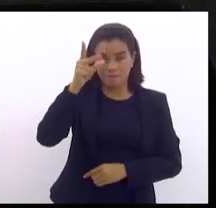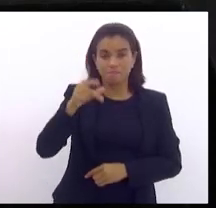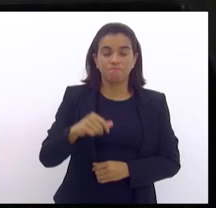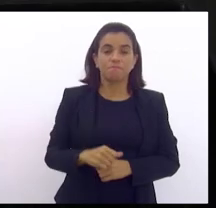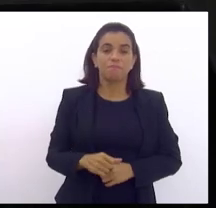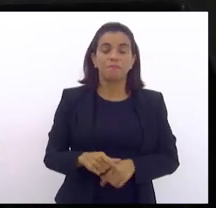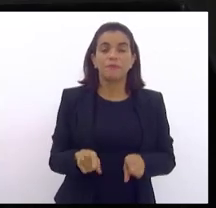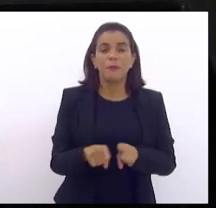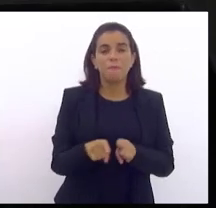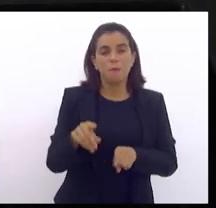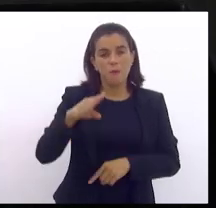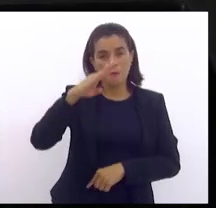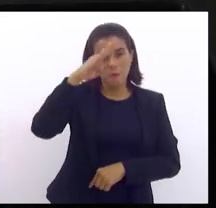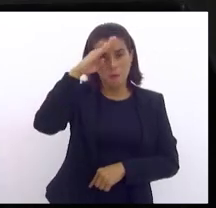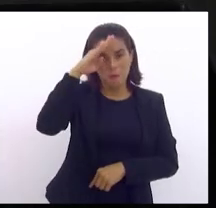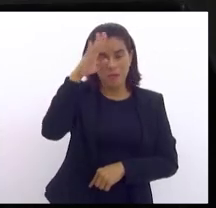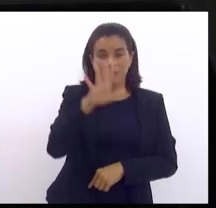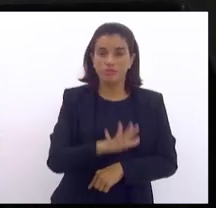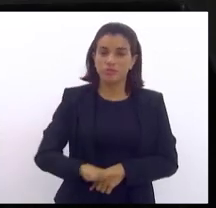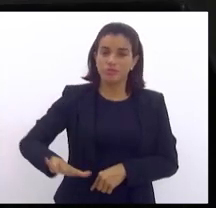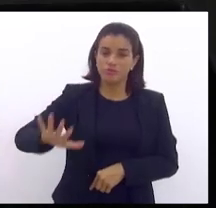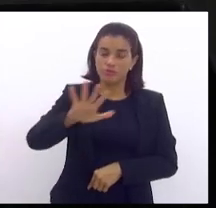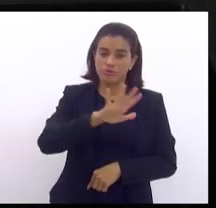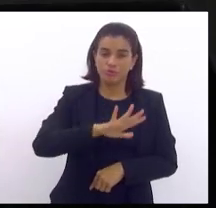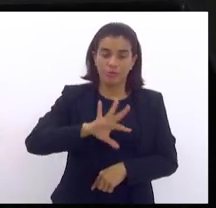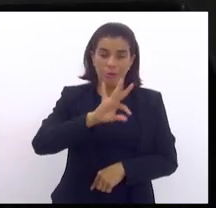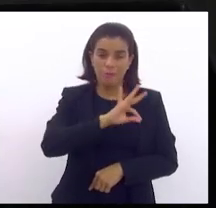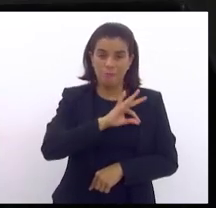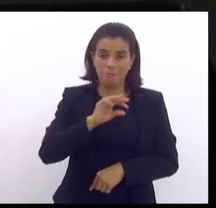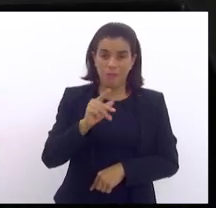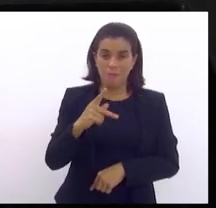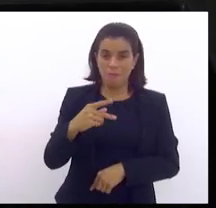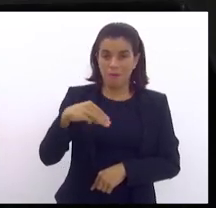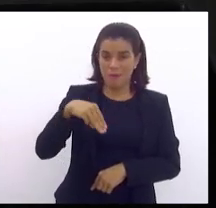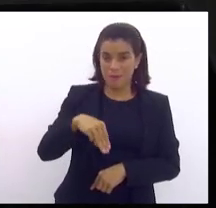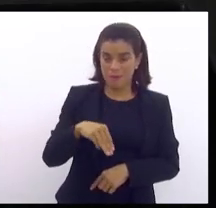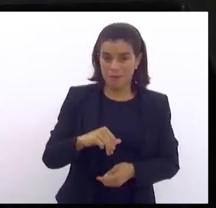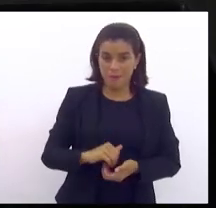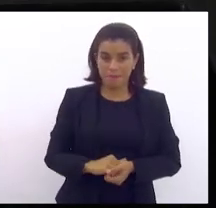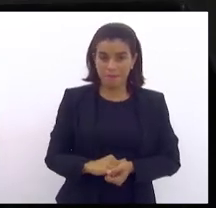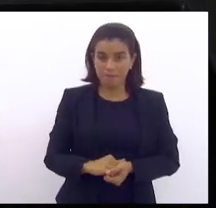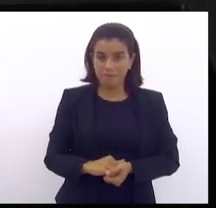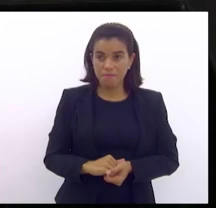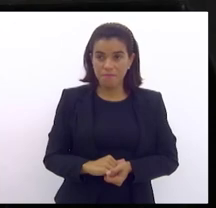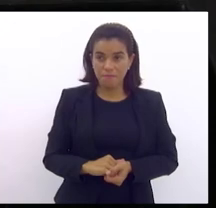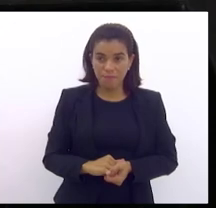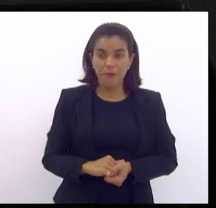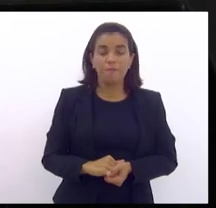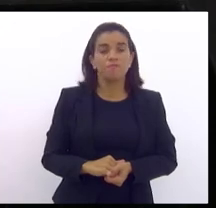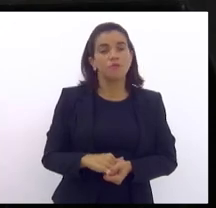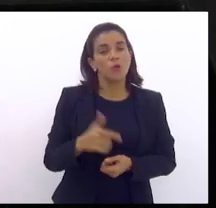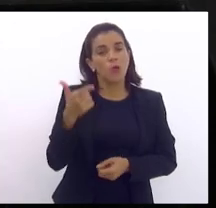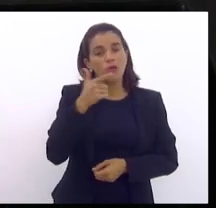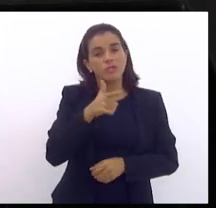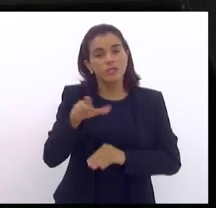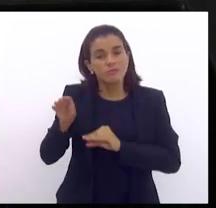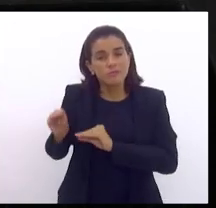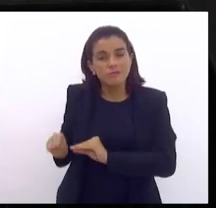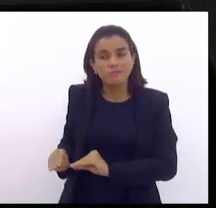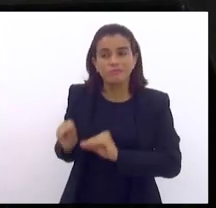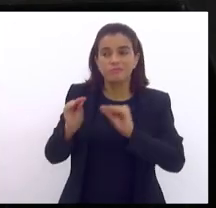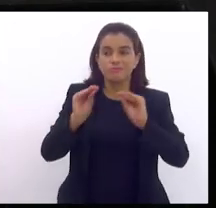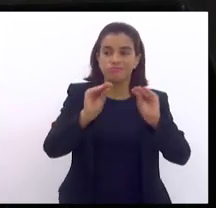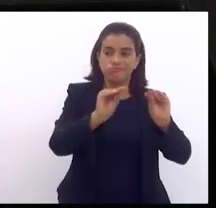com o comandante-geral da PM, Coronel Henrique, conseguimos levar para Macaé,